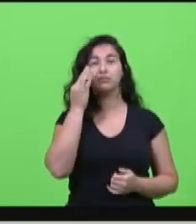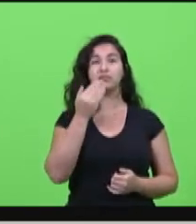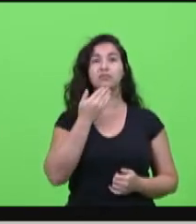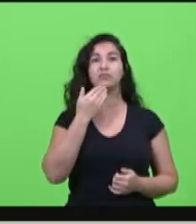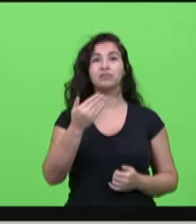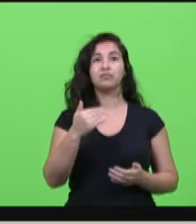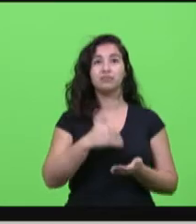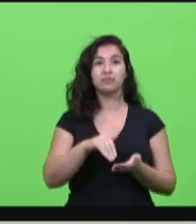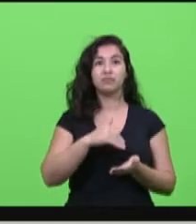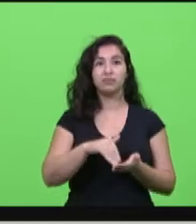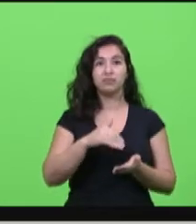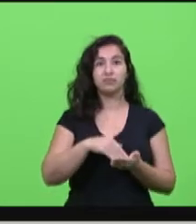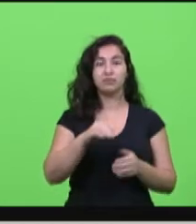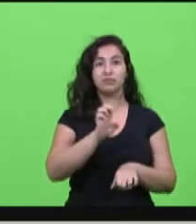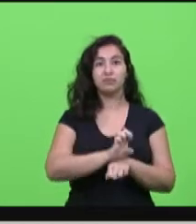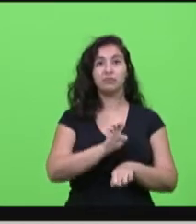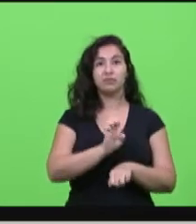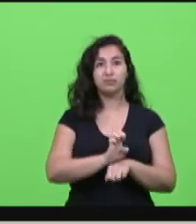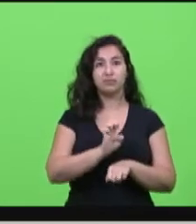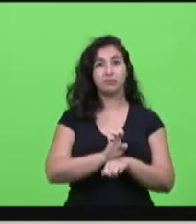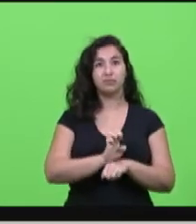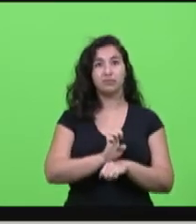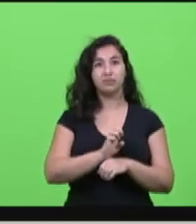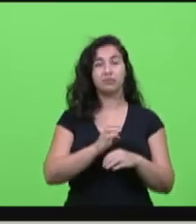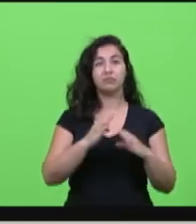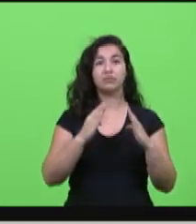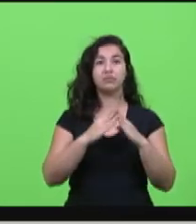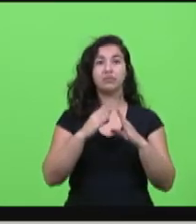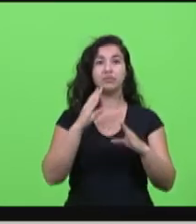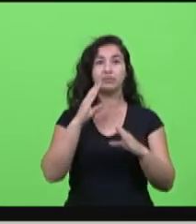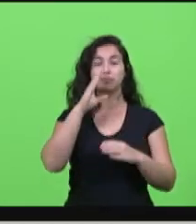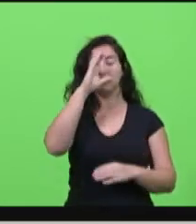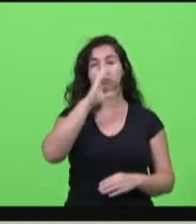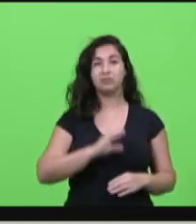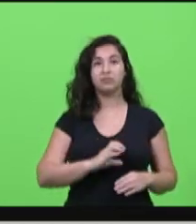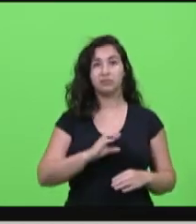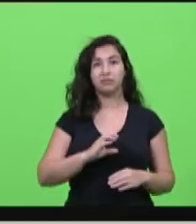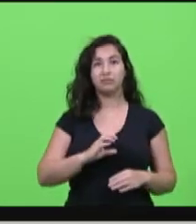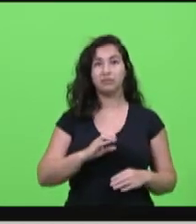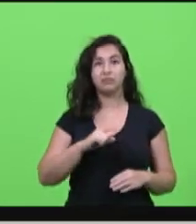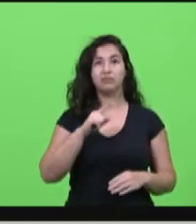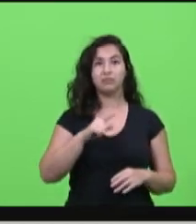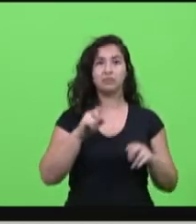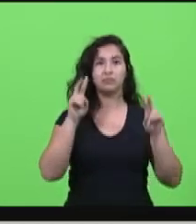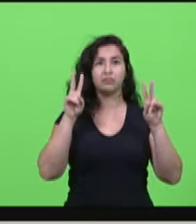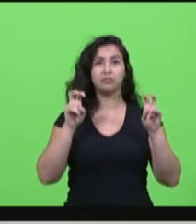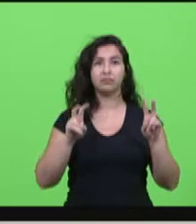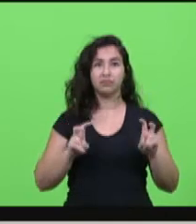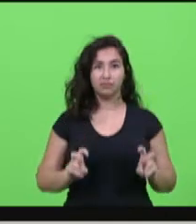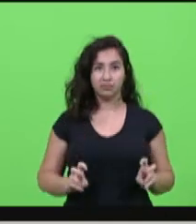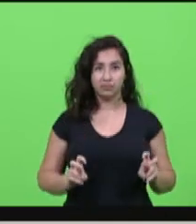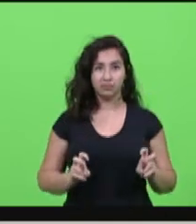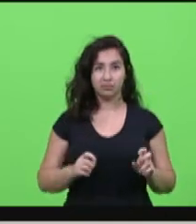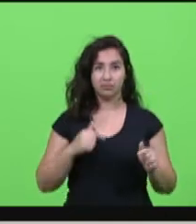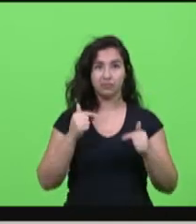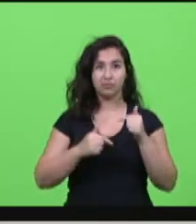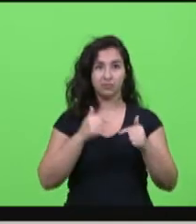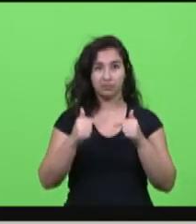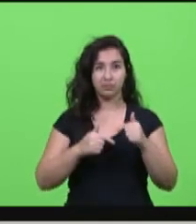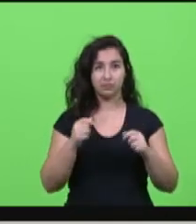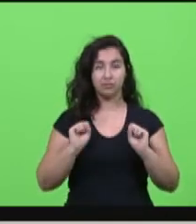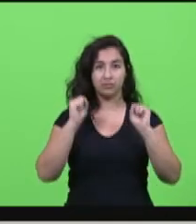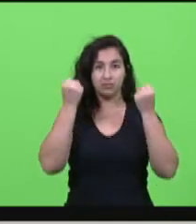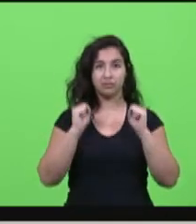Estado da Saúde e Casa Civil informação acerca dos critérios adotados para a regulamentação de exercício e atividades físicas